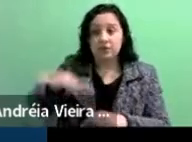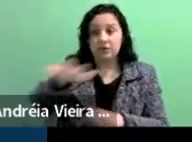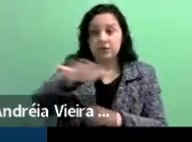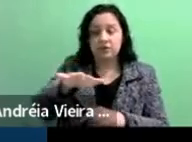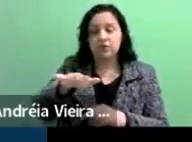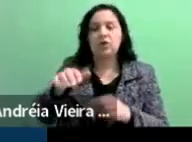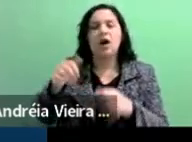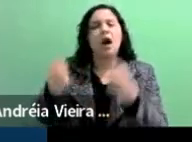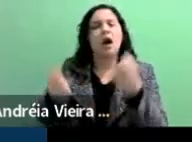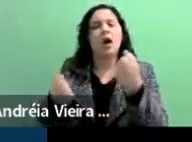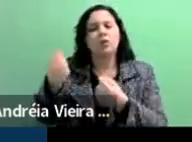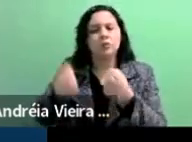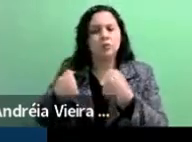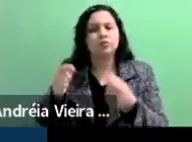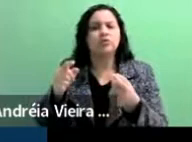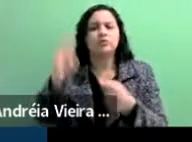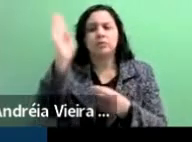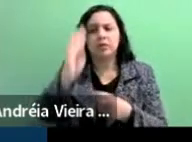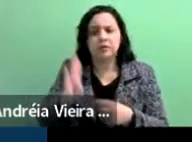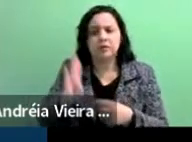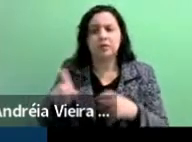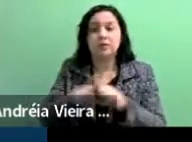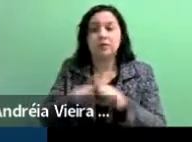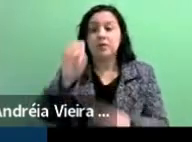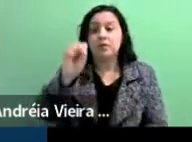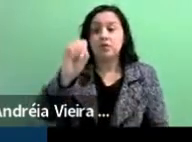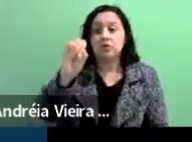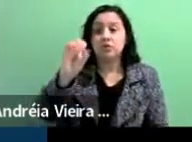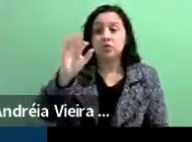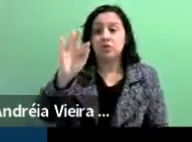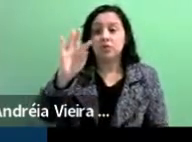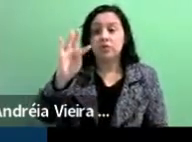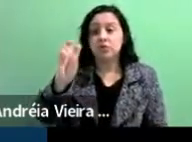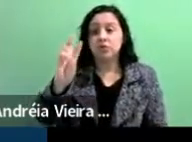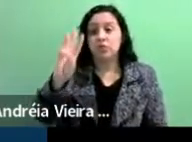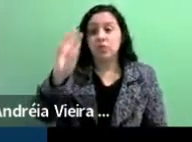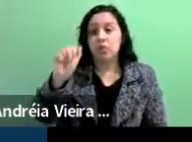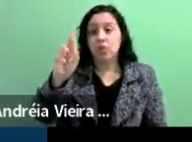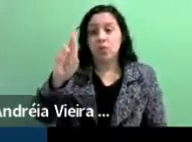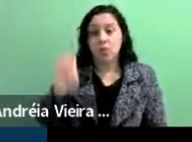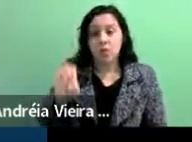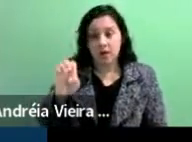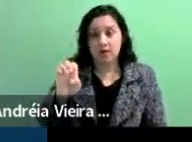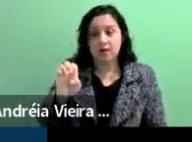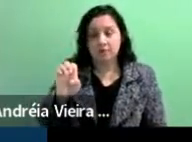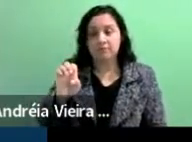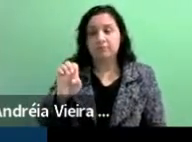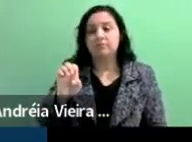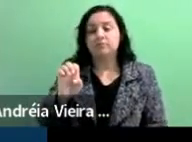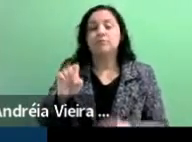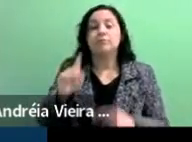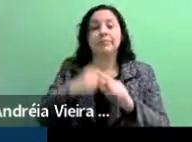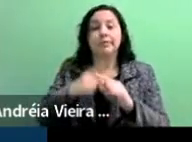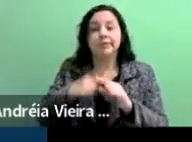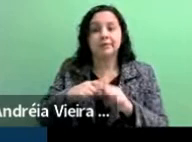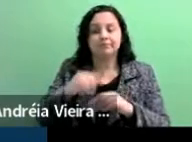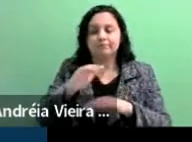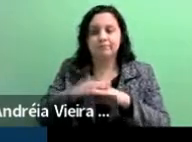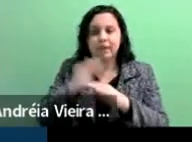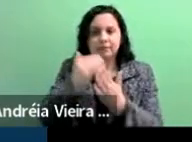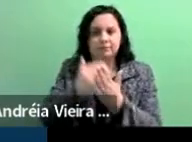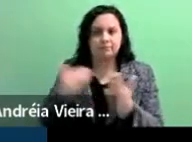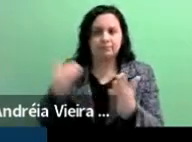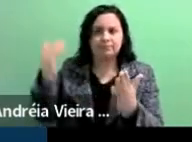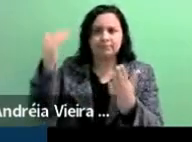é um setor altamente inovador, intensivo em recursos humanos da mais alta qualificação. Então, a